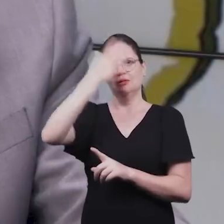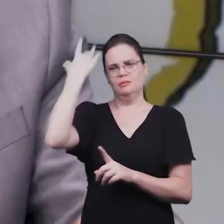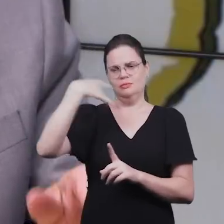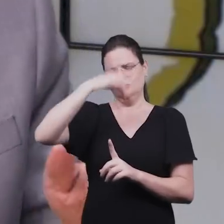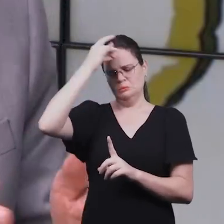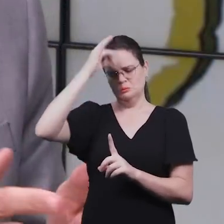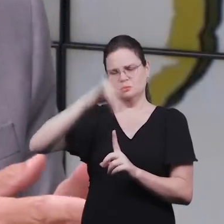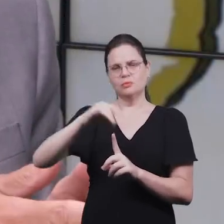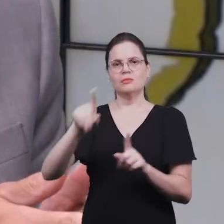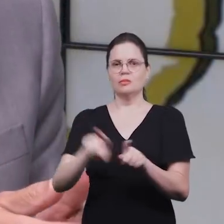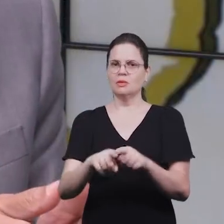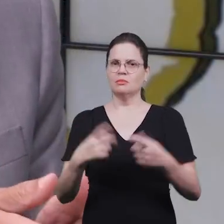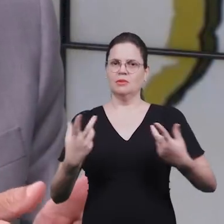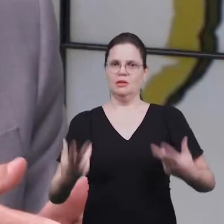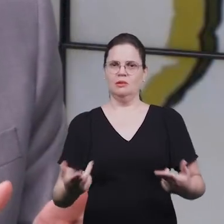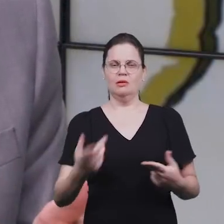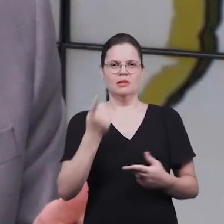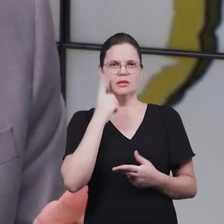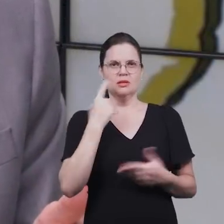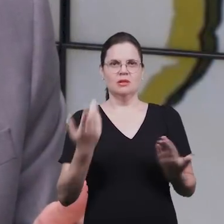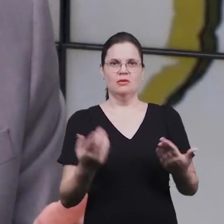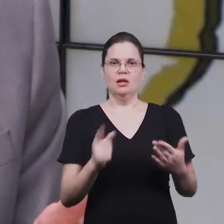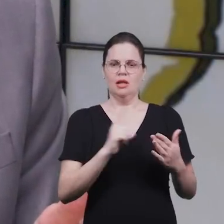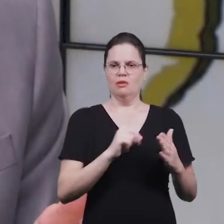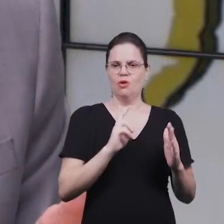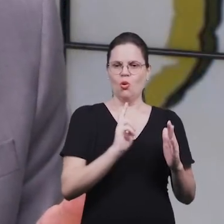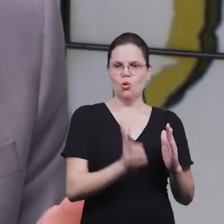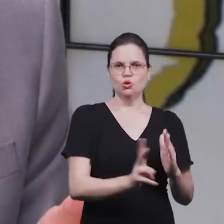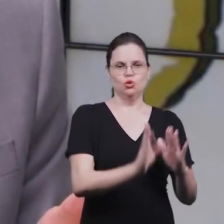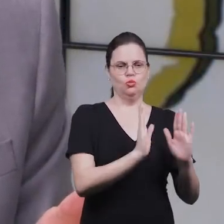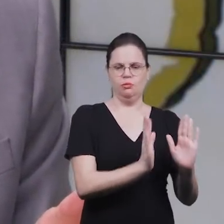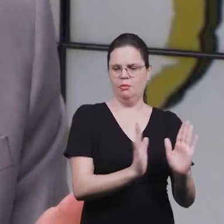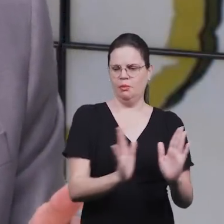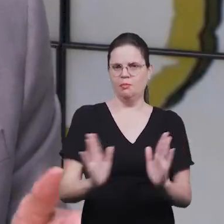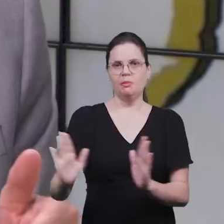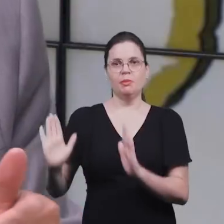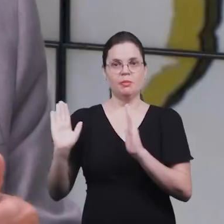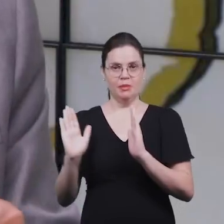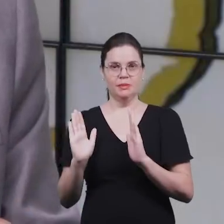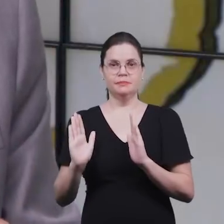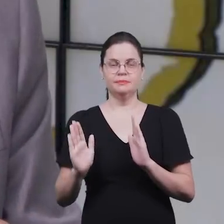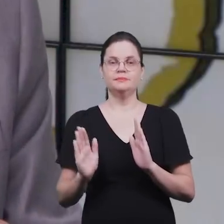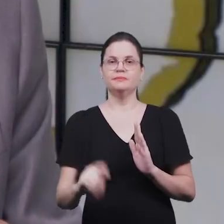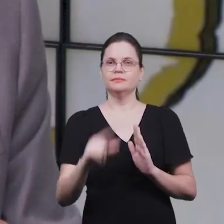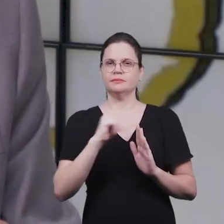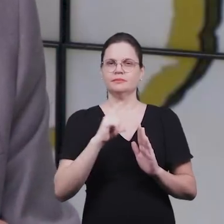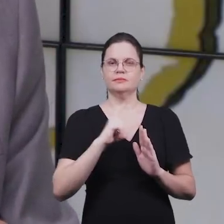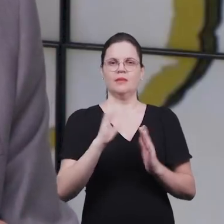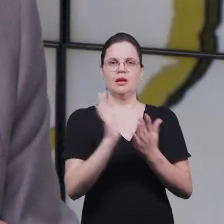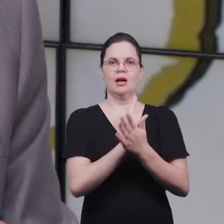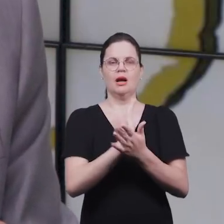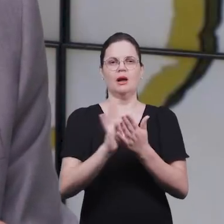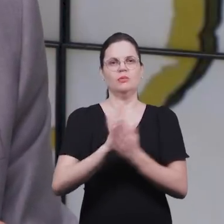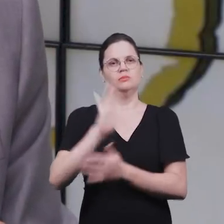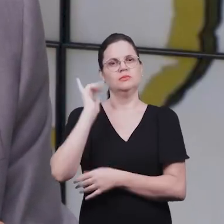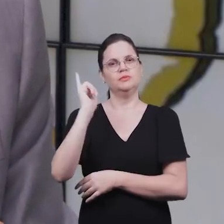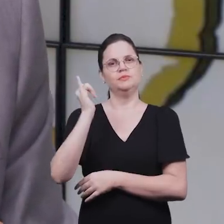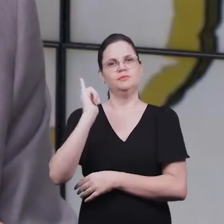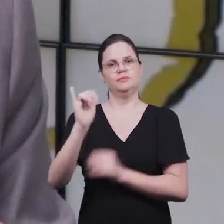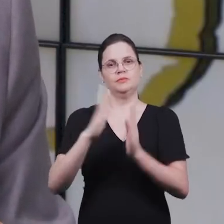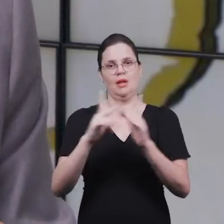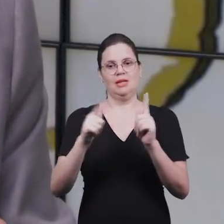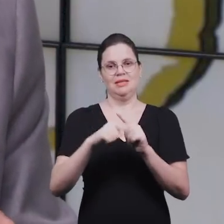do Pentecostes. Então você vai ver que houve a continuação, ele se estendeu. Há muitos relatos, por exemplo, da Igreja